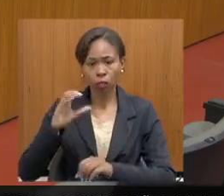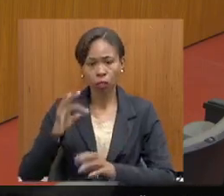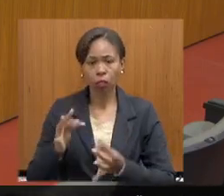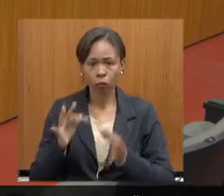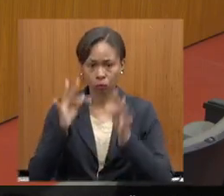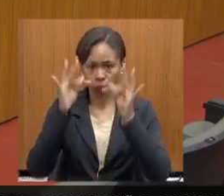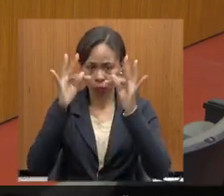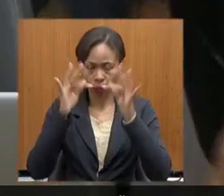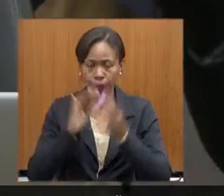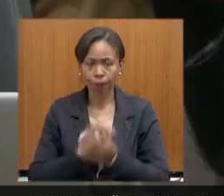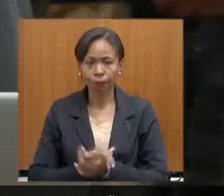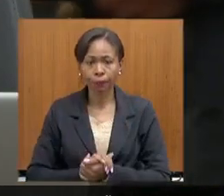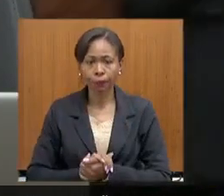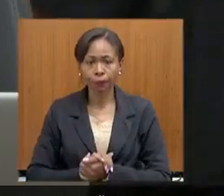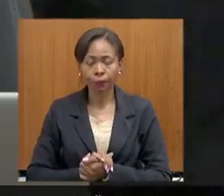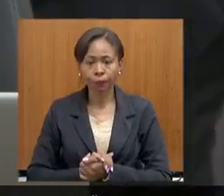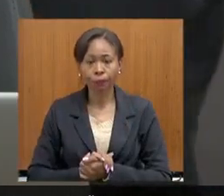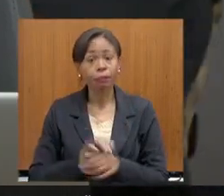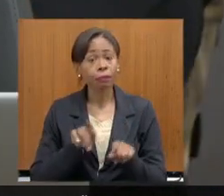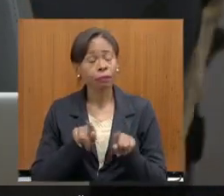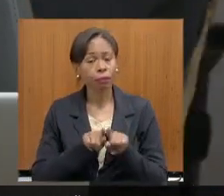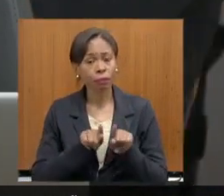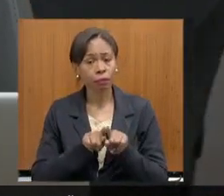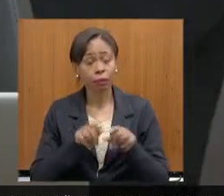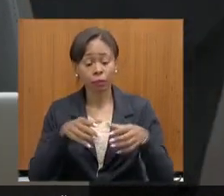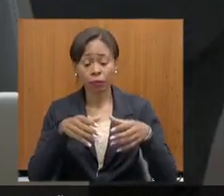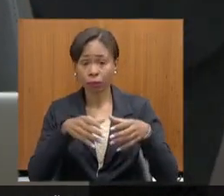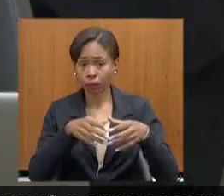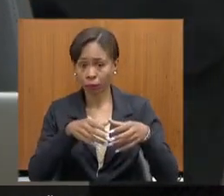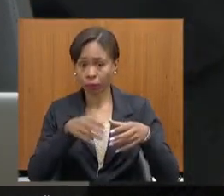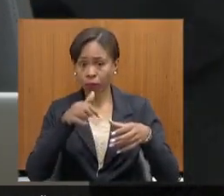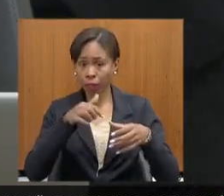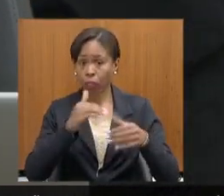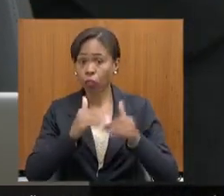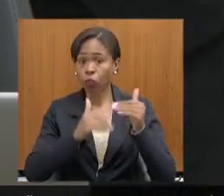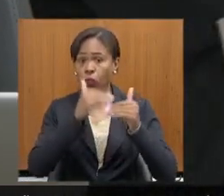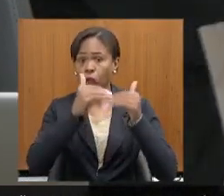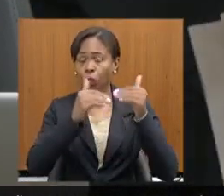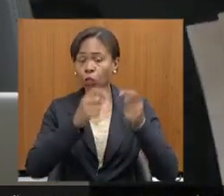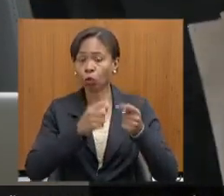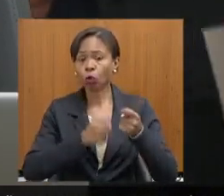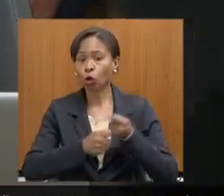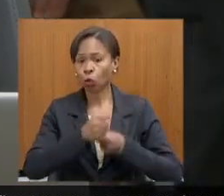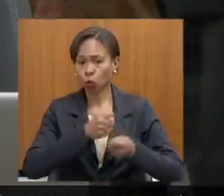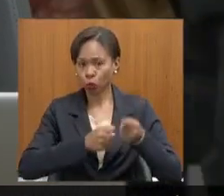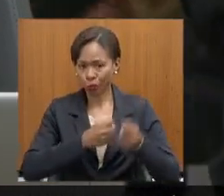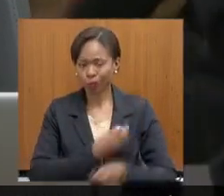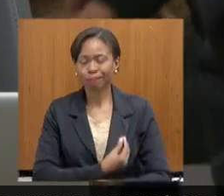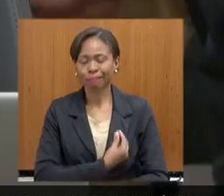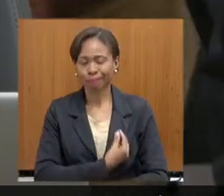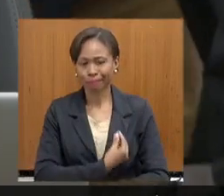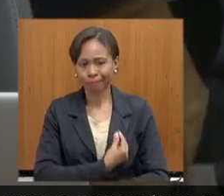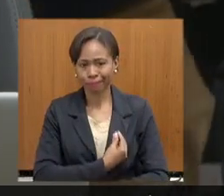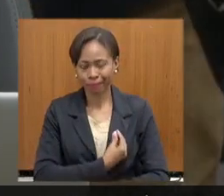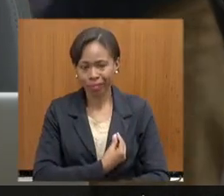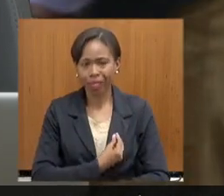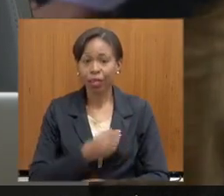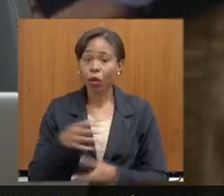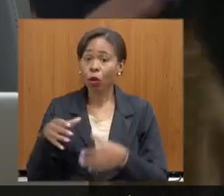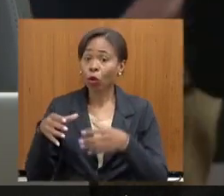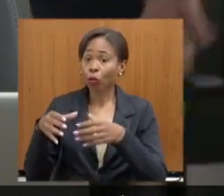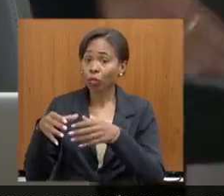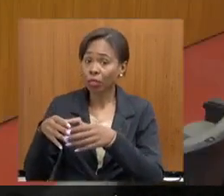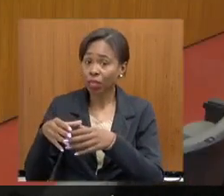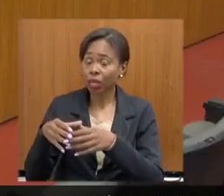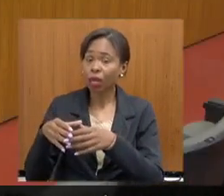Tecnologia temos também a comissão de desenvolvimento econômico participando aqui comissão extraordinária